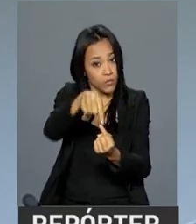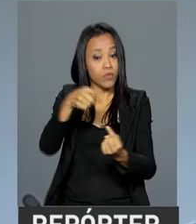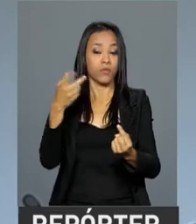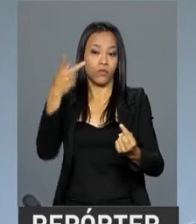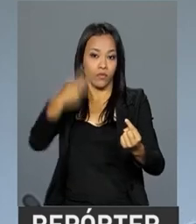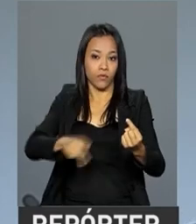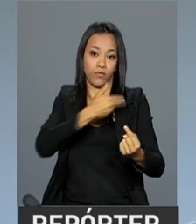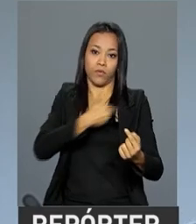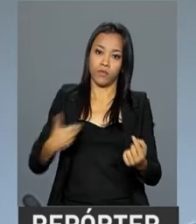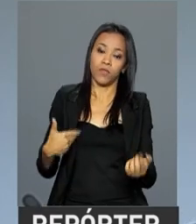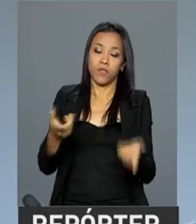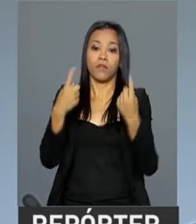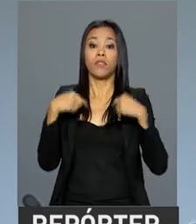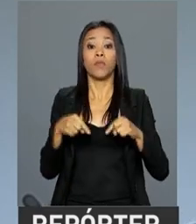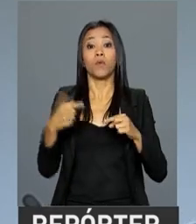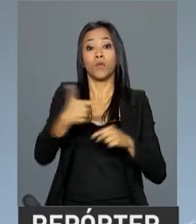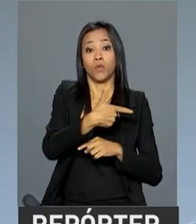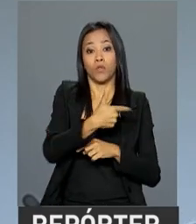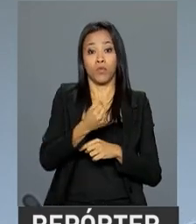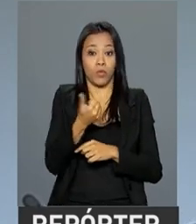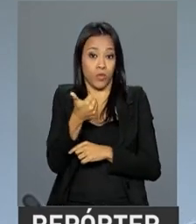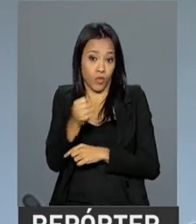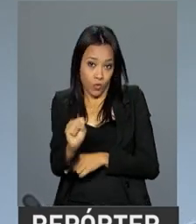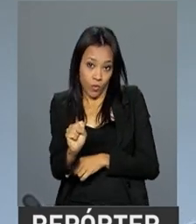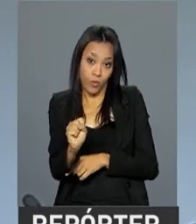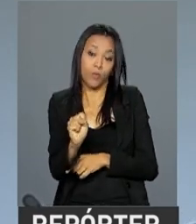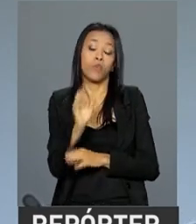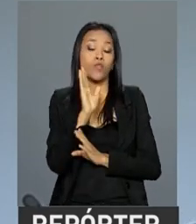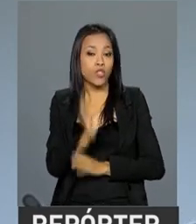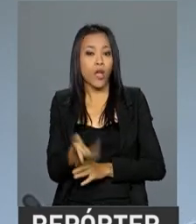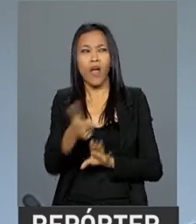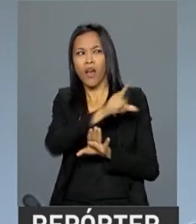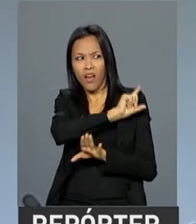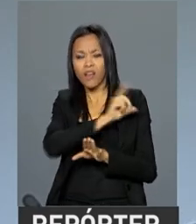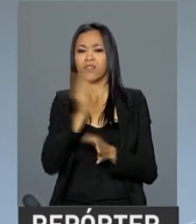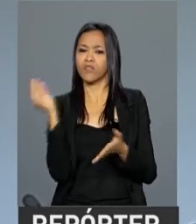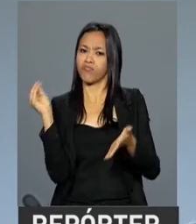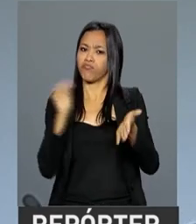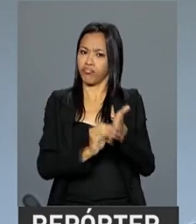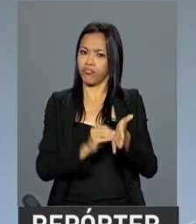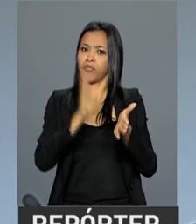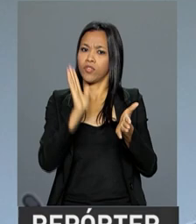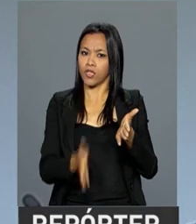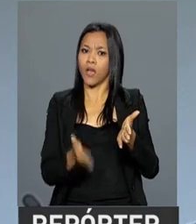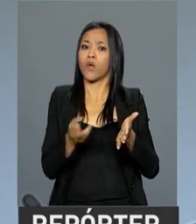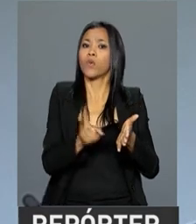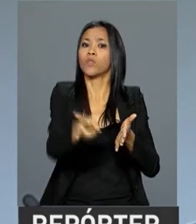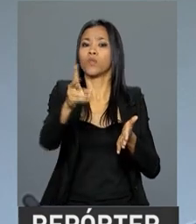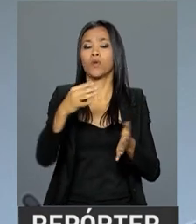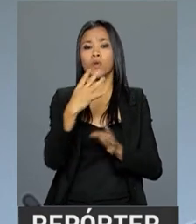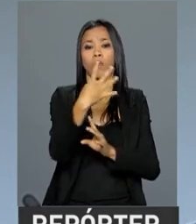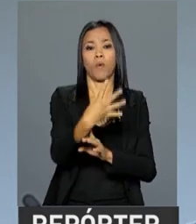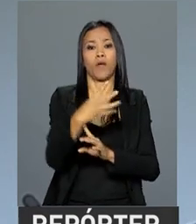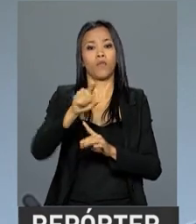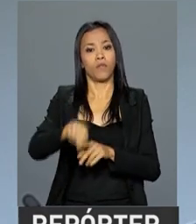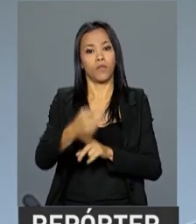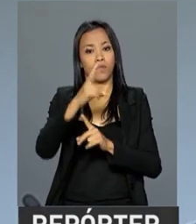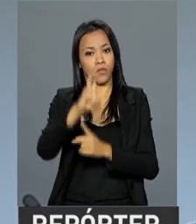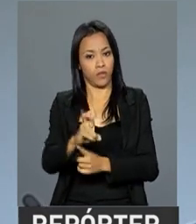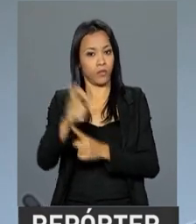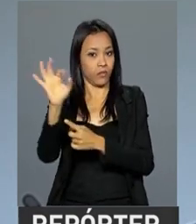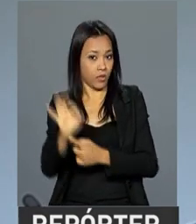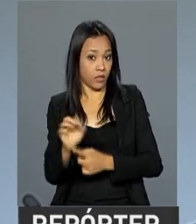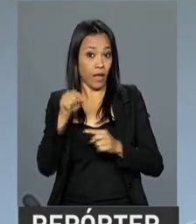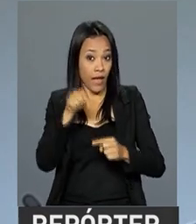determinado. Para 2018, a meta de inflação ela já tinha sido determinada anteriormente e segue em 4,5%. Essa